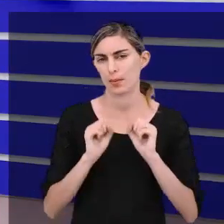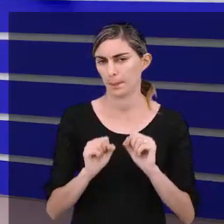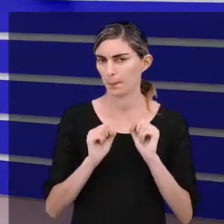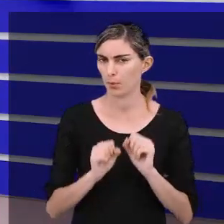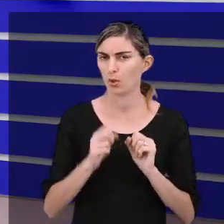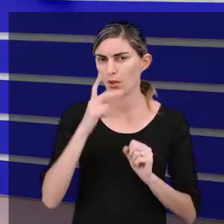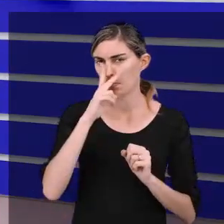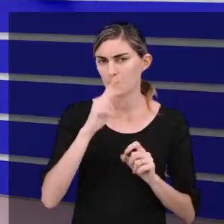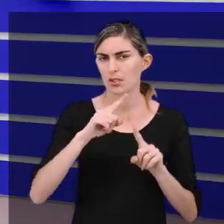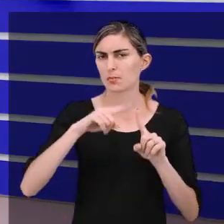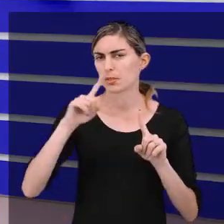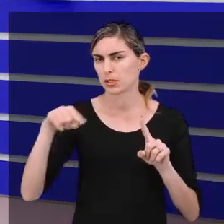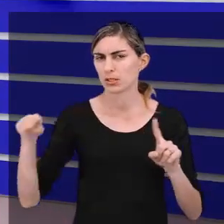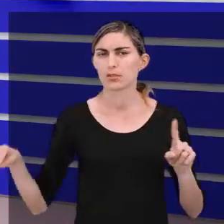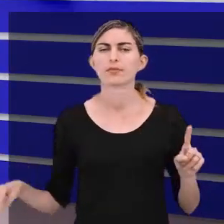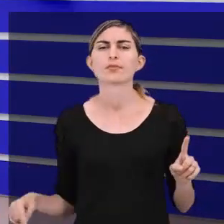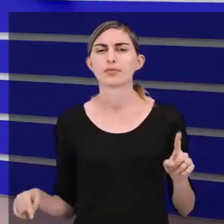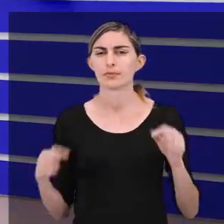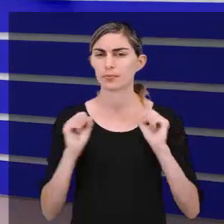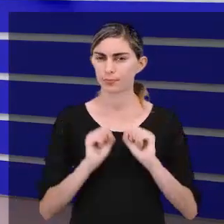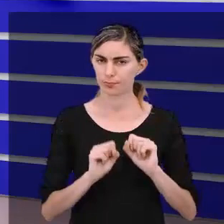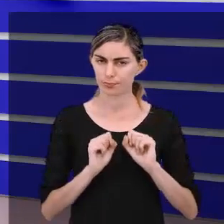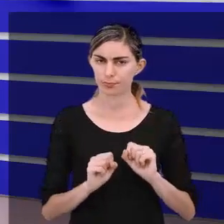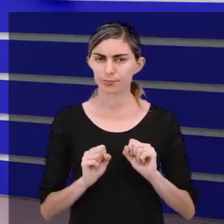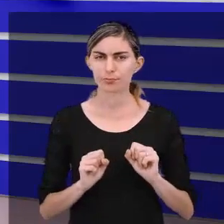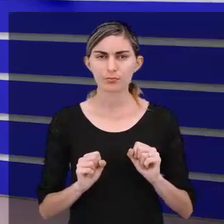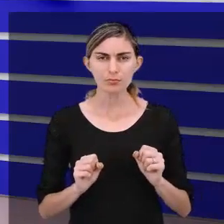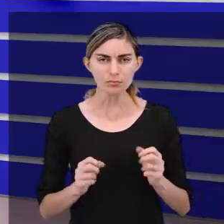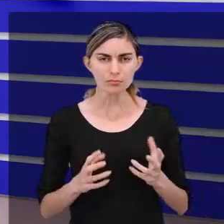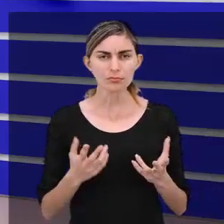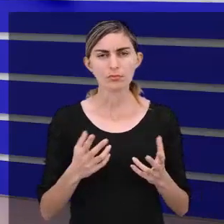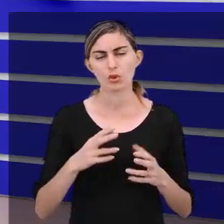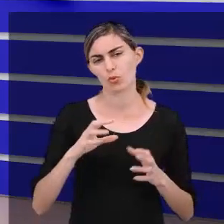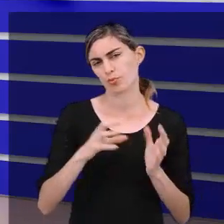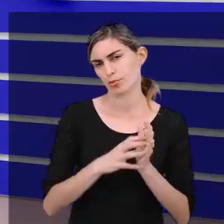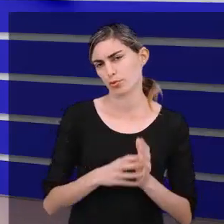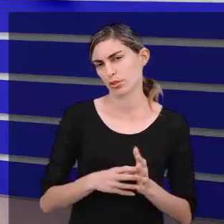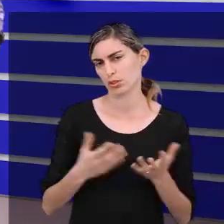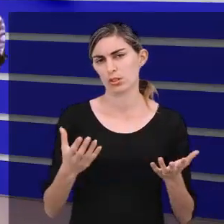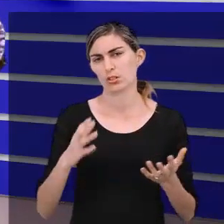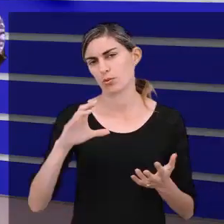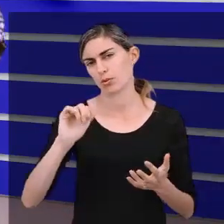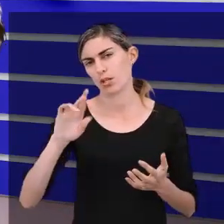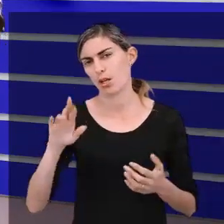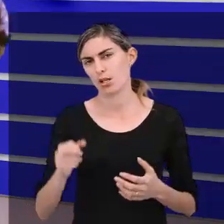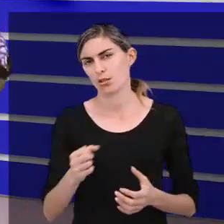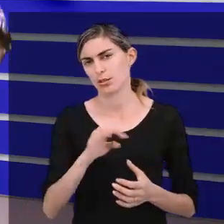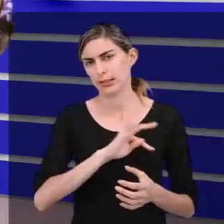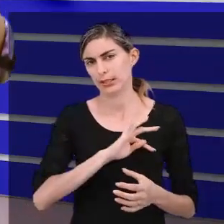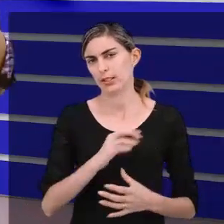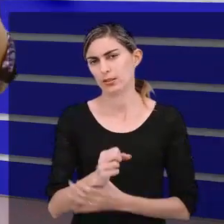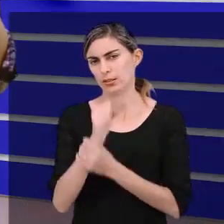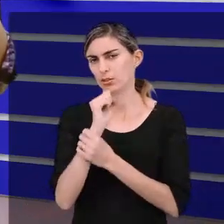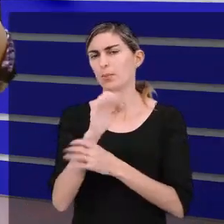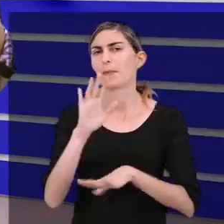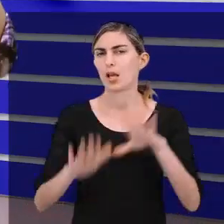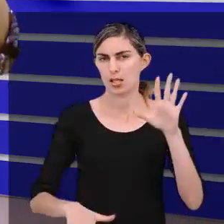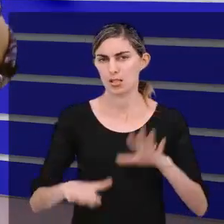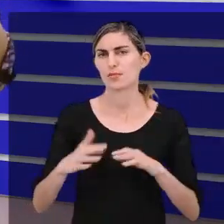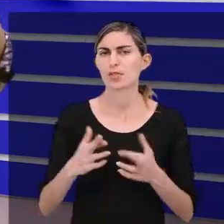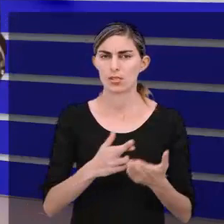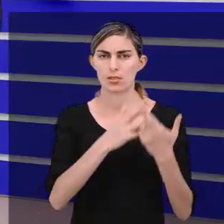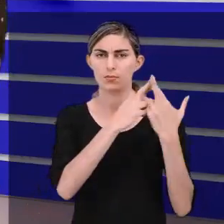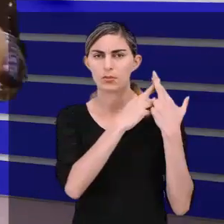estar no mesmo nível. Ele pode até ser a função ou o cargo dele ser técnico de segurança, mas ele vai ter que assumir ali